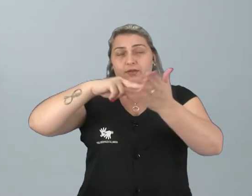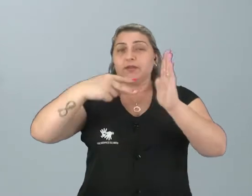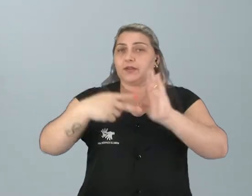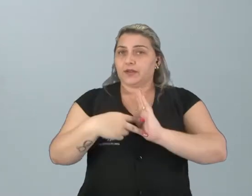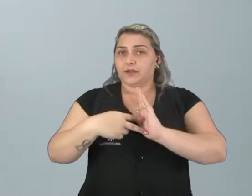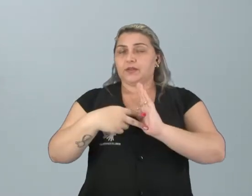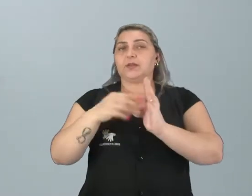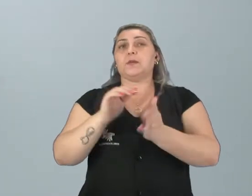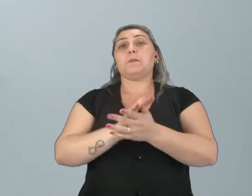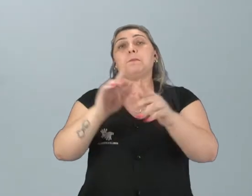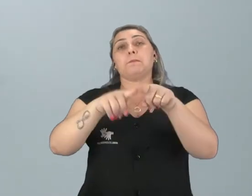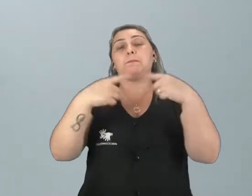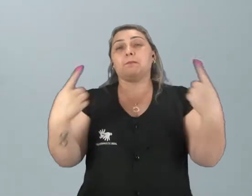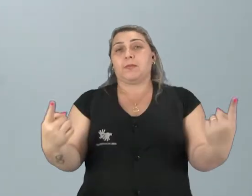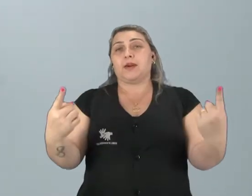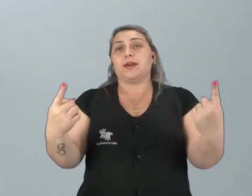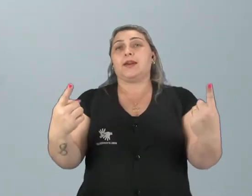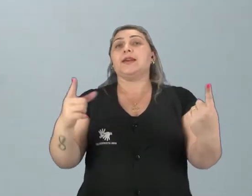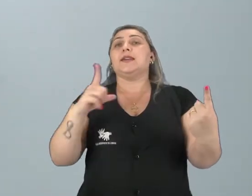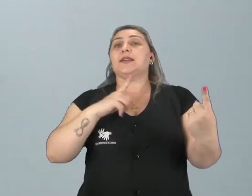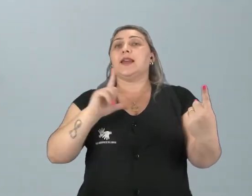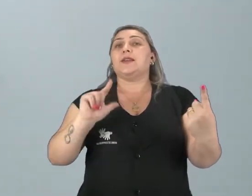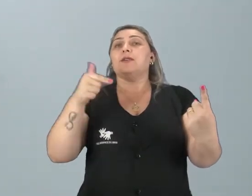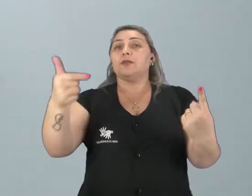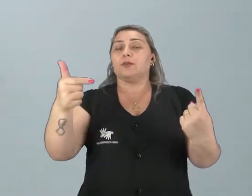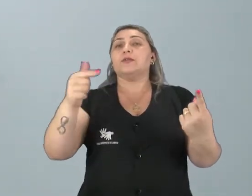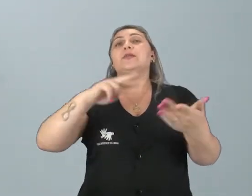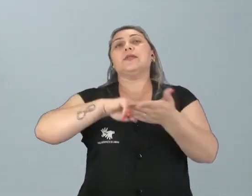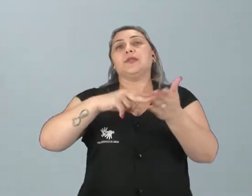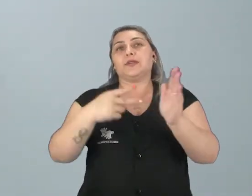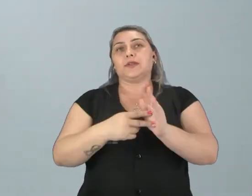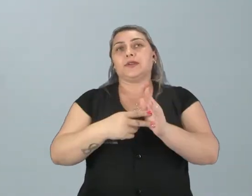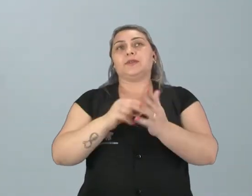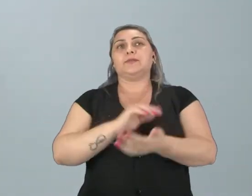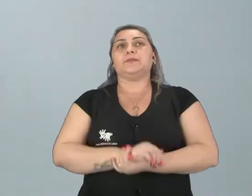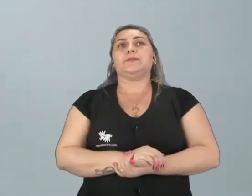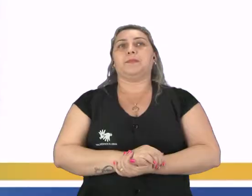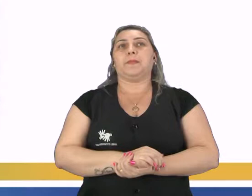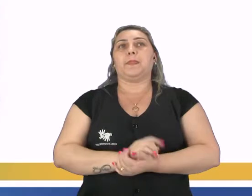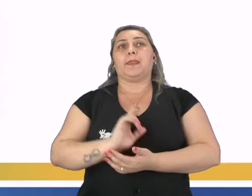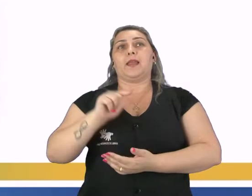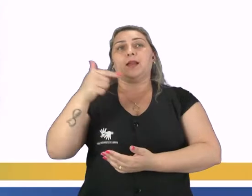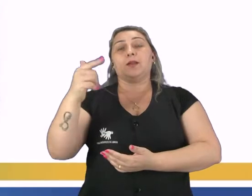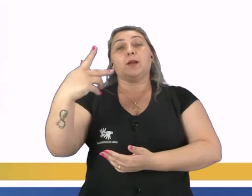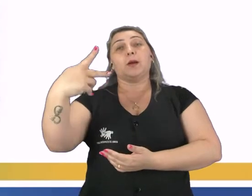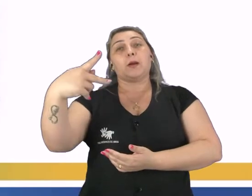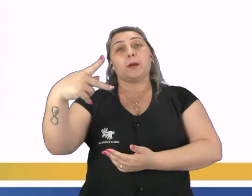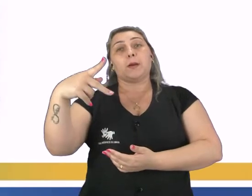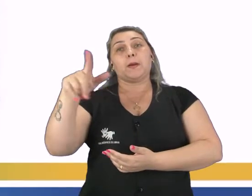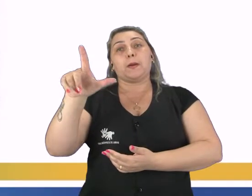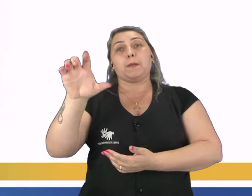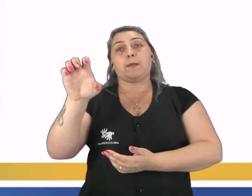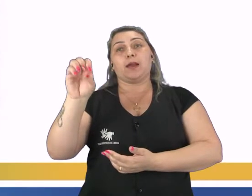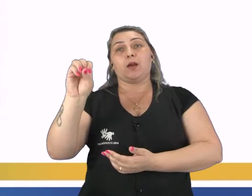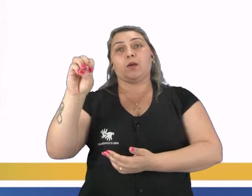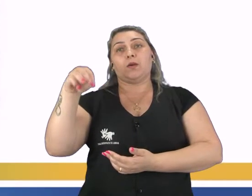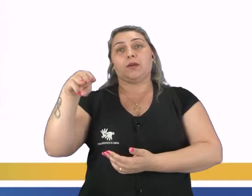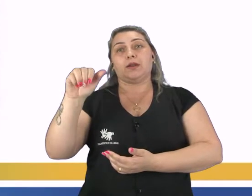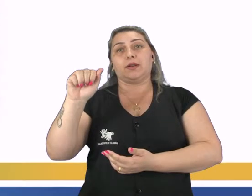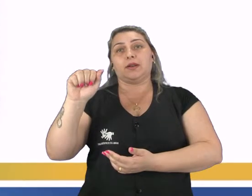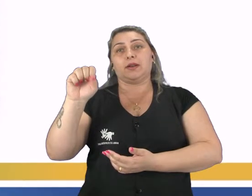têm um significado, mas que formou outro, desagradável. Outro vício de linguagem